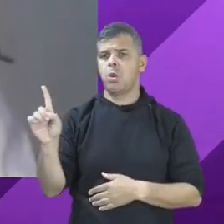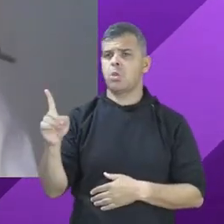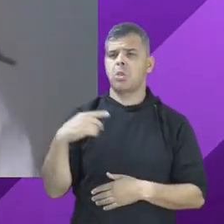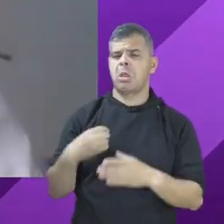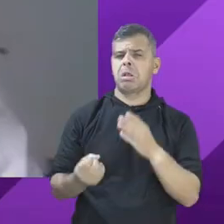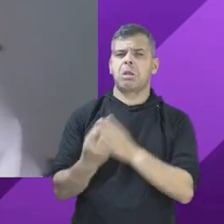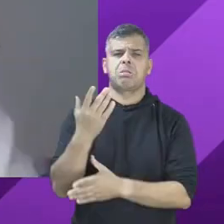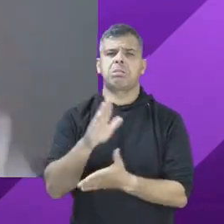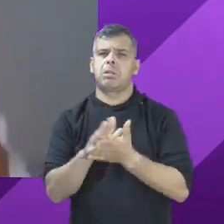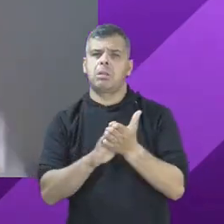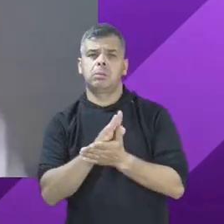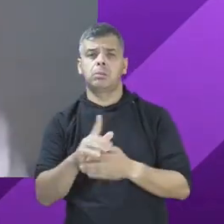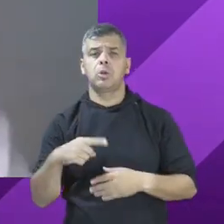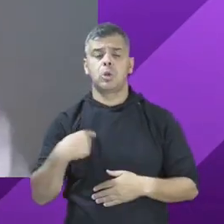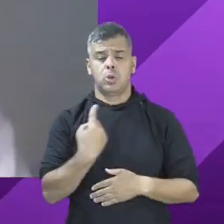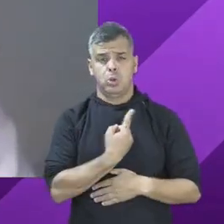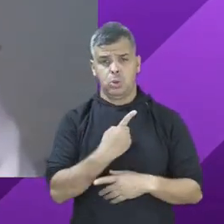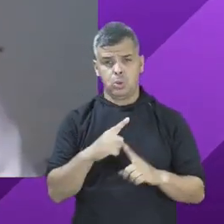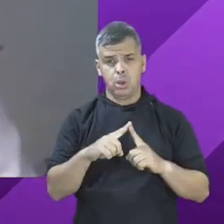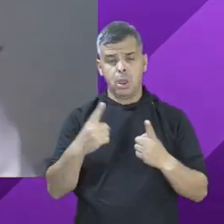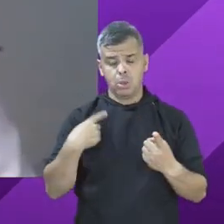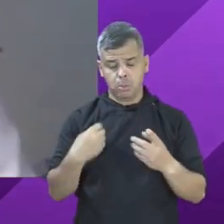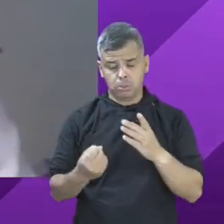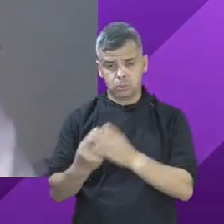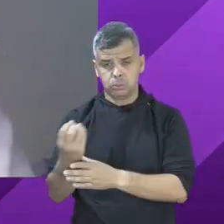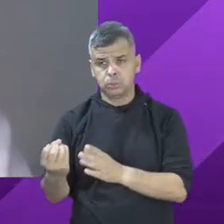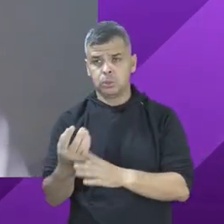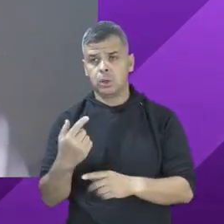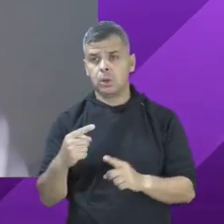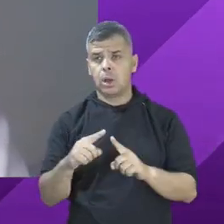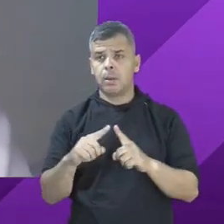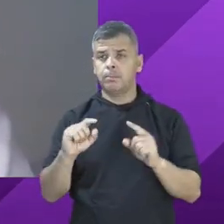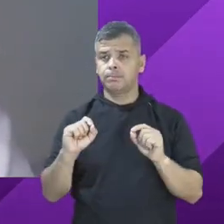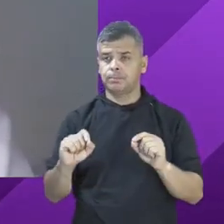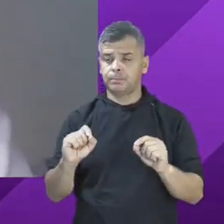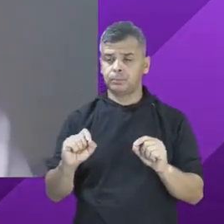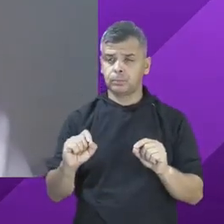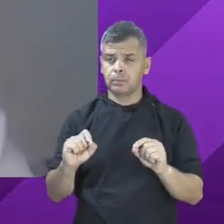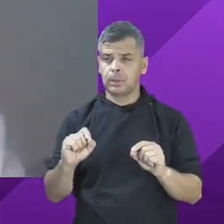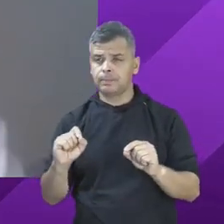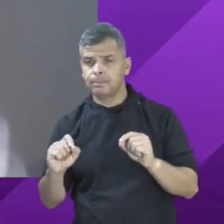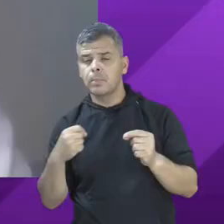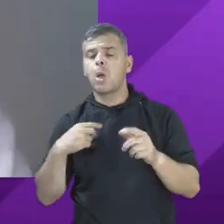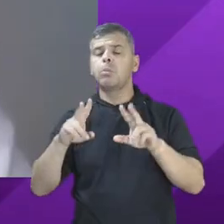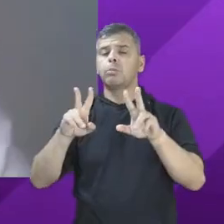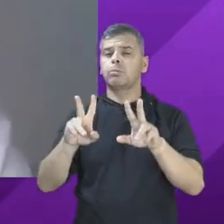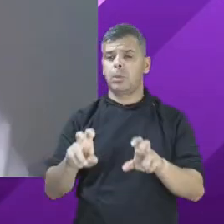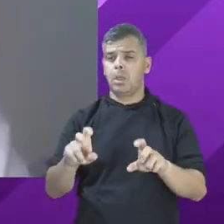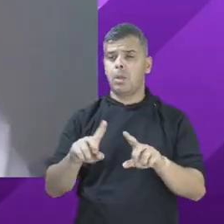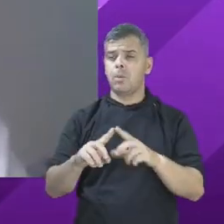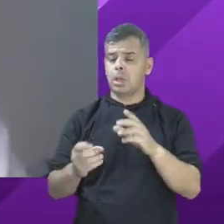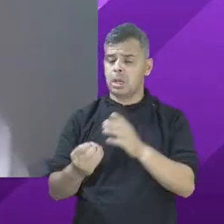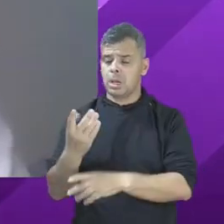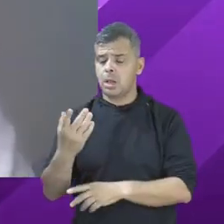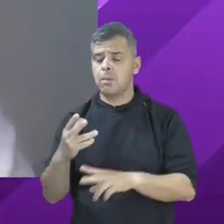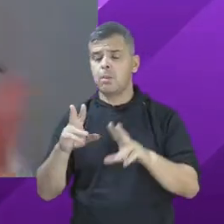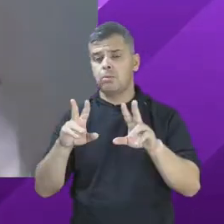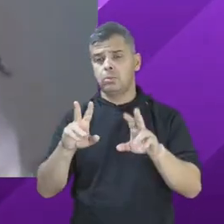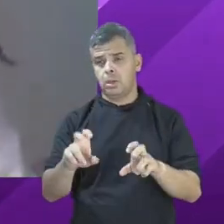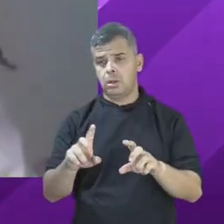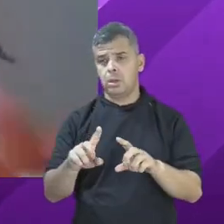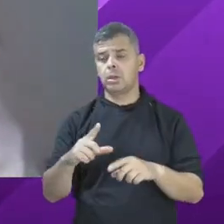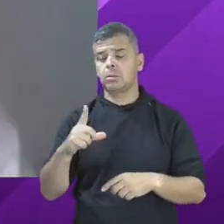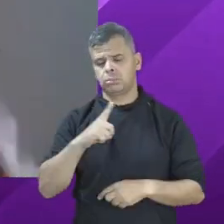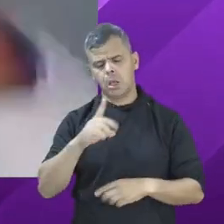inaugurando nada, nós estamos atualizando uma pauta, né, atualizando as pautas